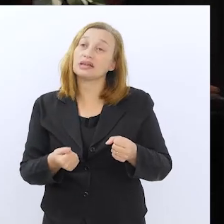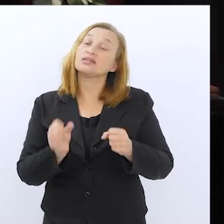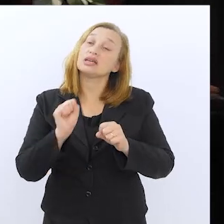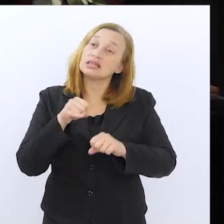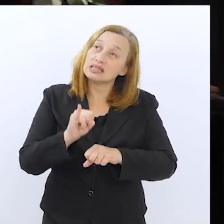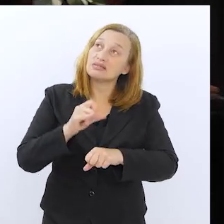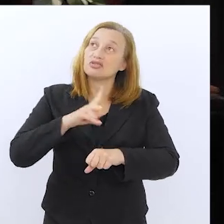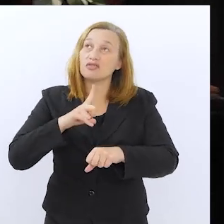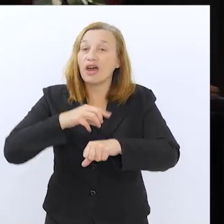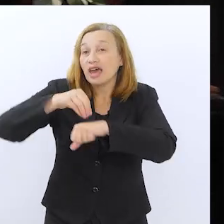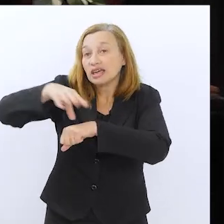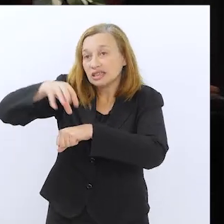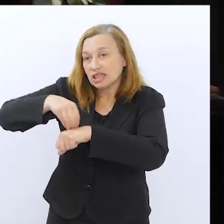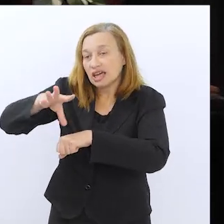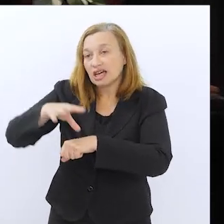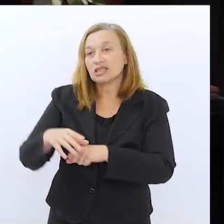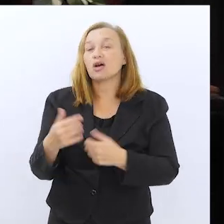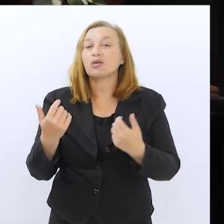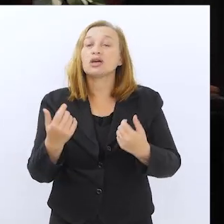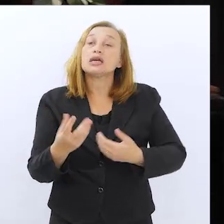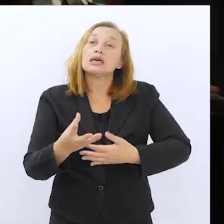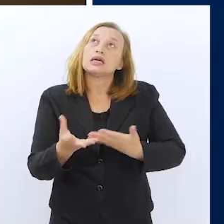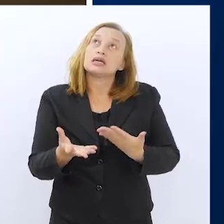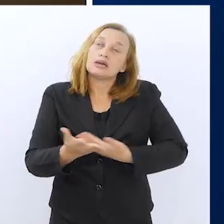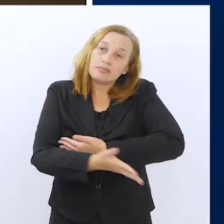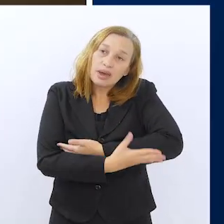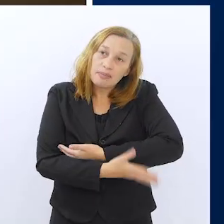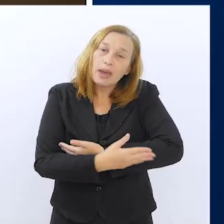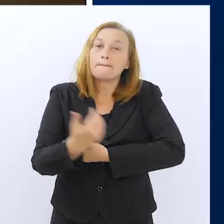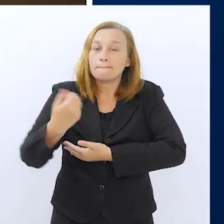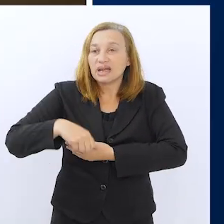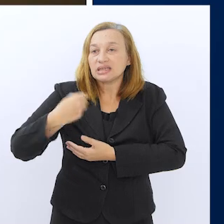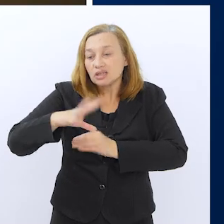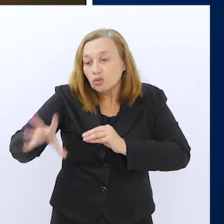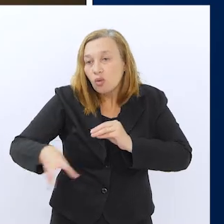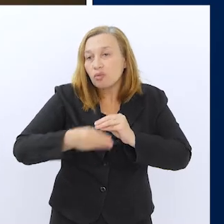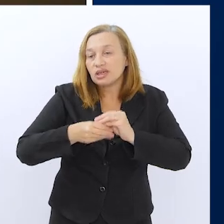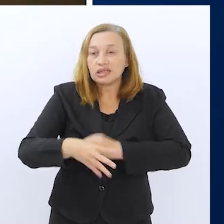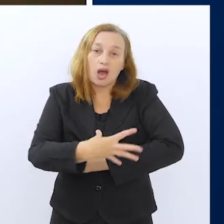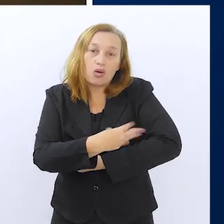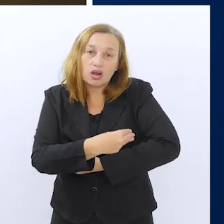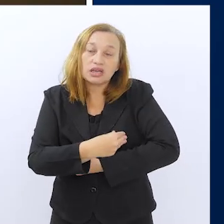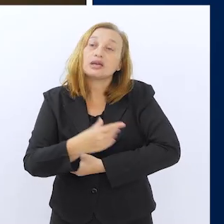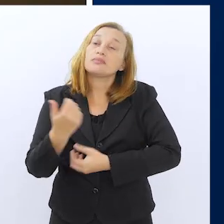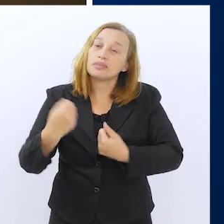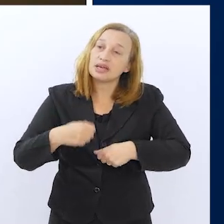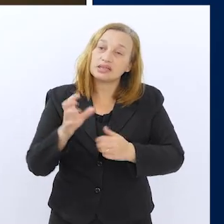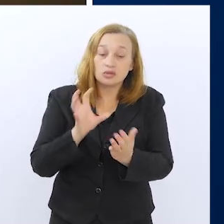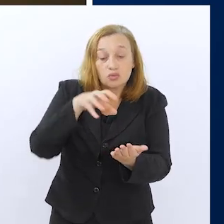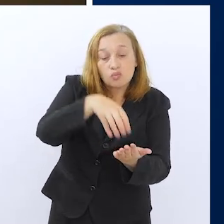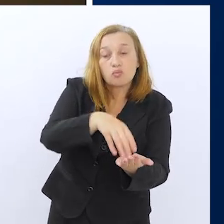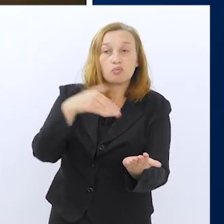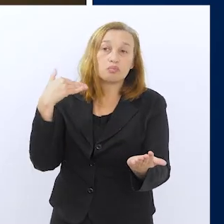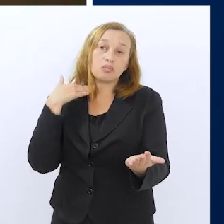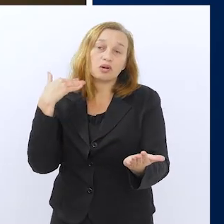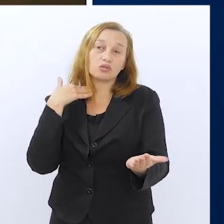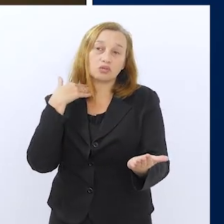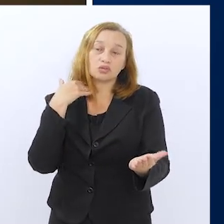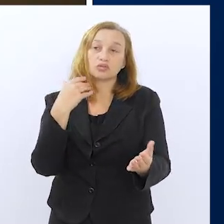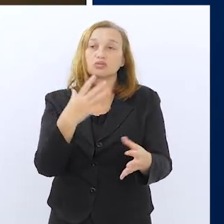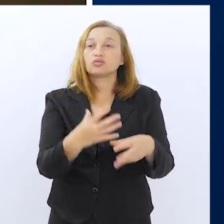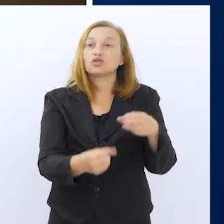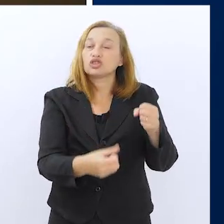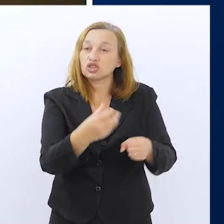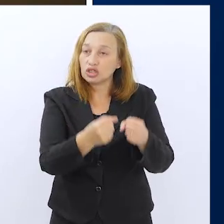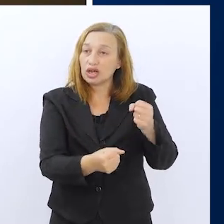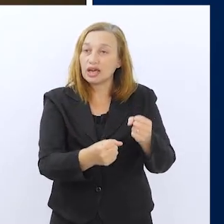ter alguma indicação de que o bebê precise de complementar, que seja pelo, né, um banco de leite que o